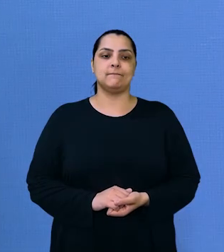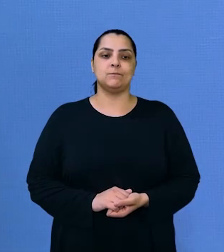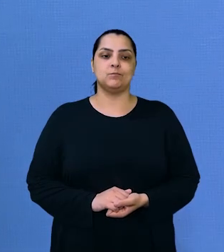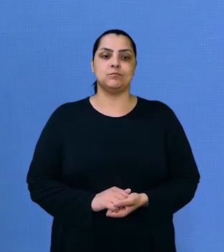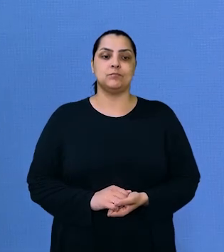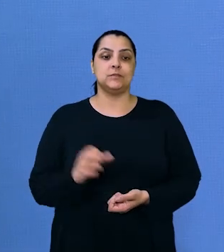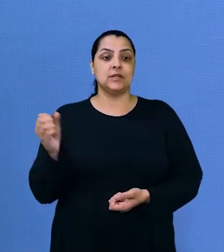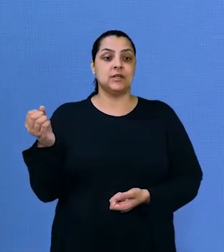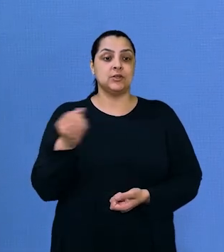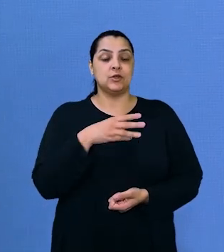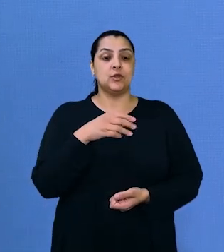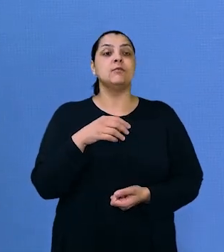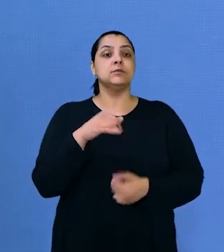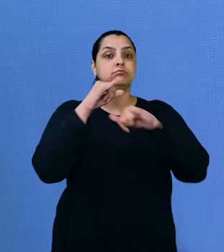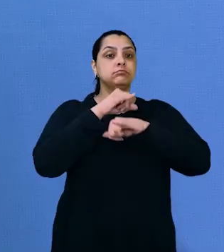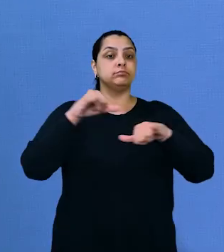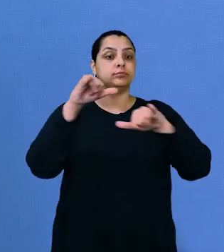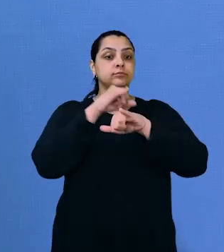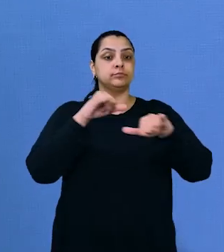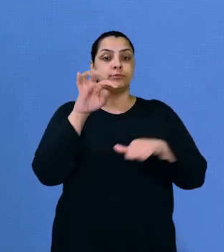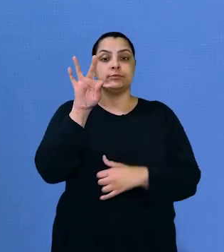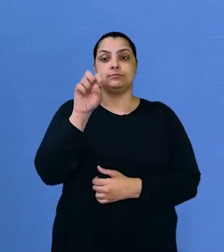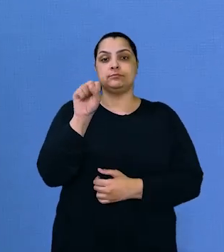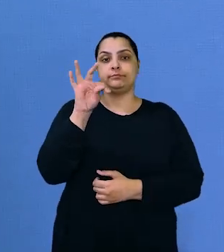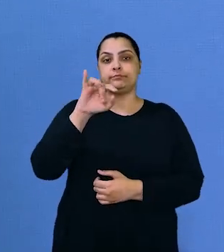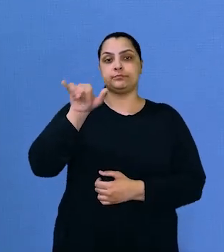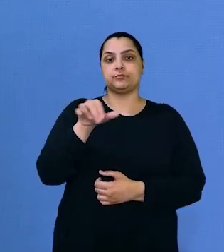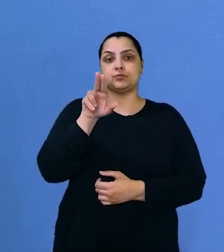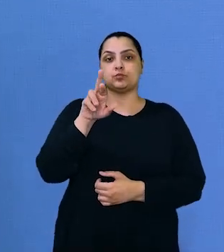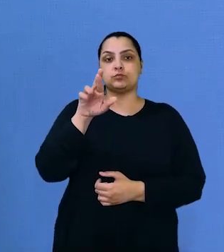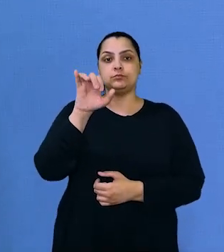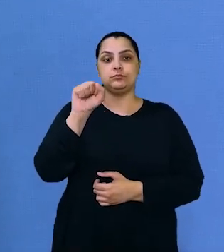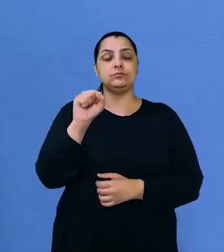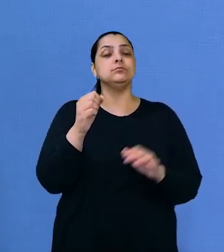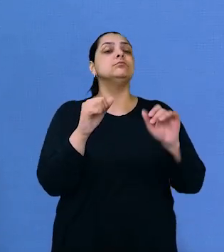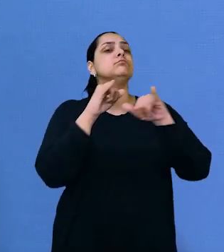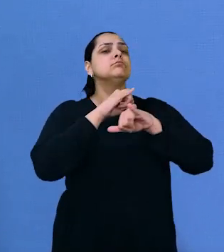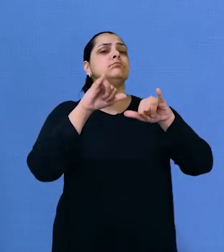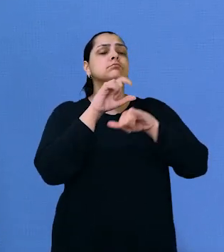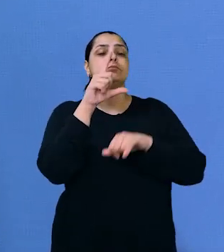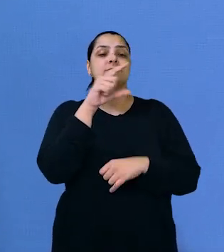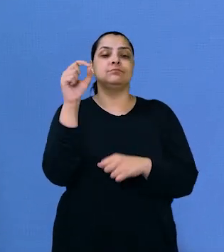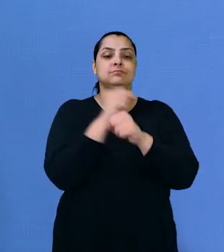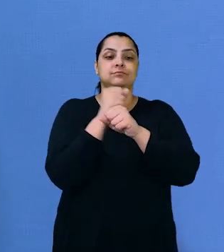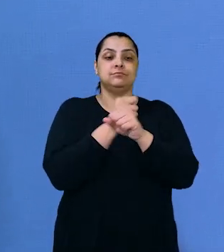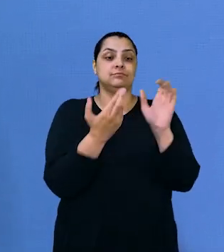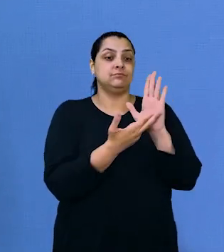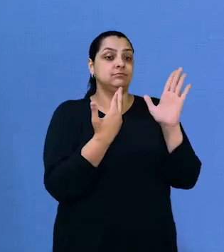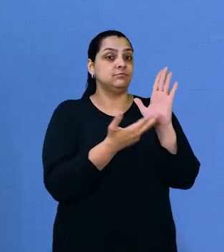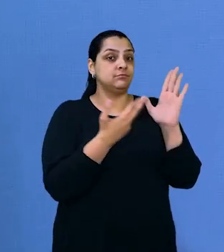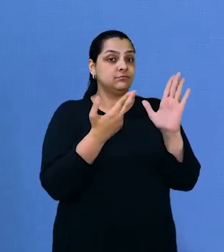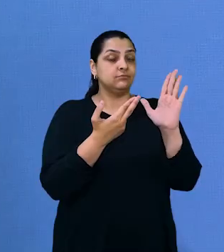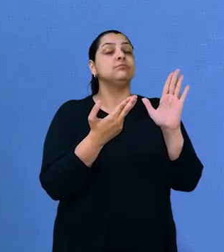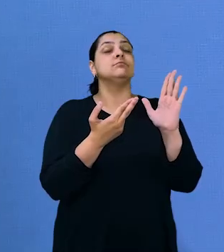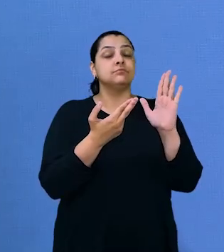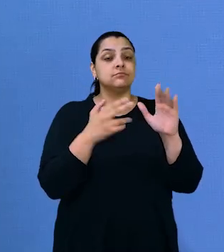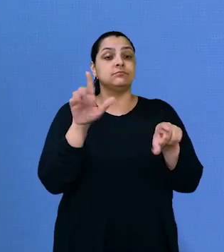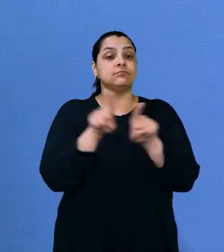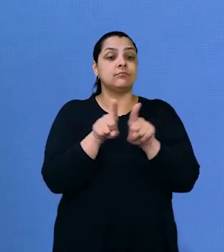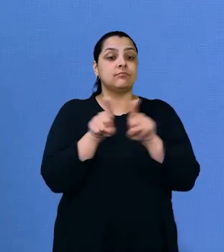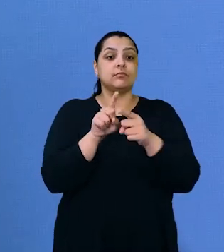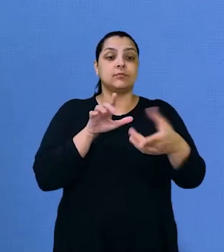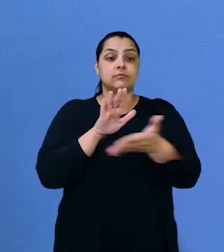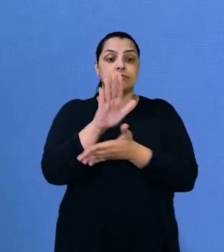A nova edição da newsletter TST Júris está disponível. O boletim destaca os 100 anos da revista do Tribunal e mostra como a